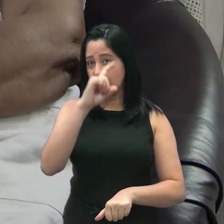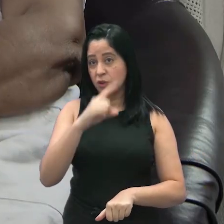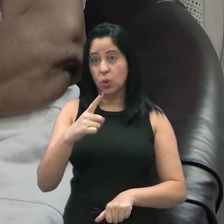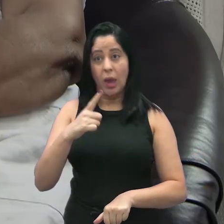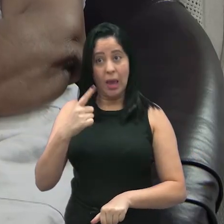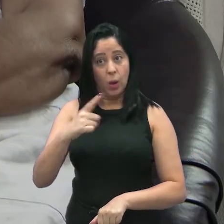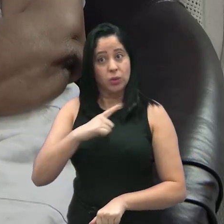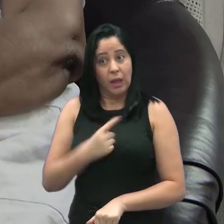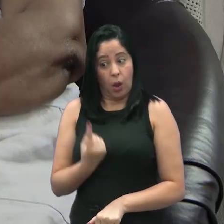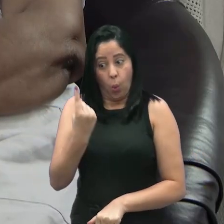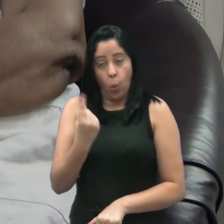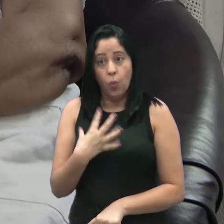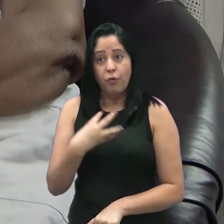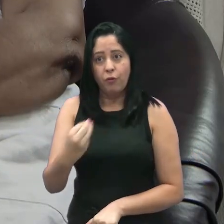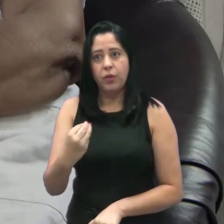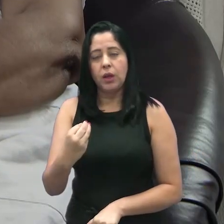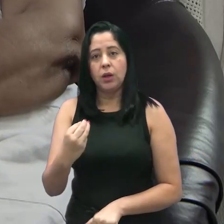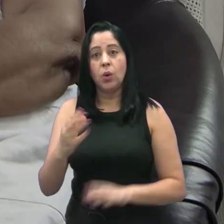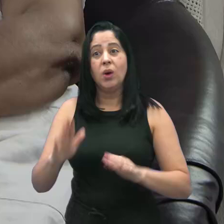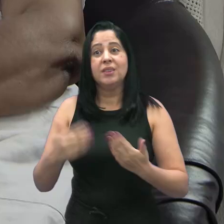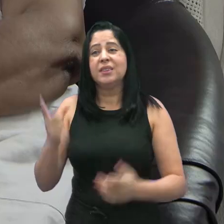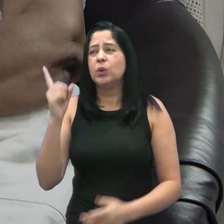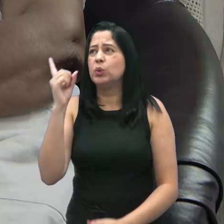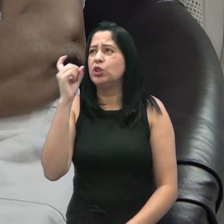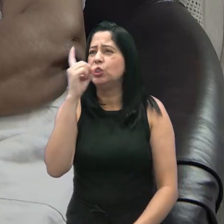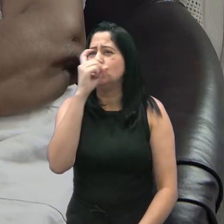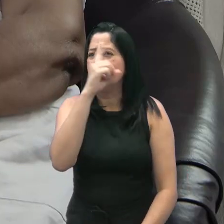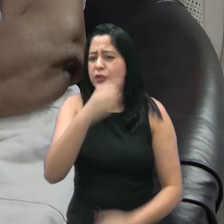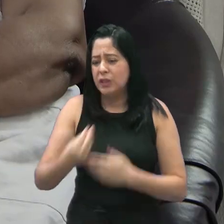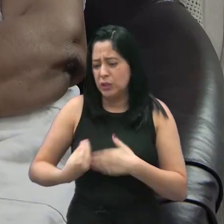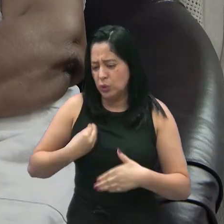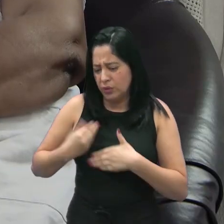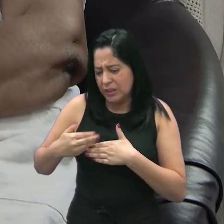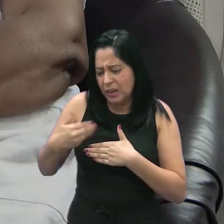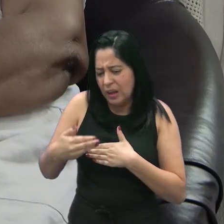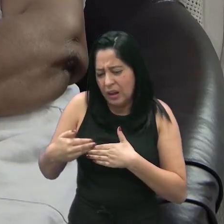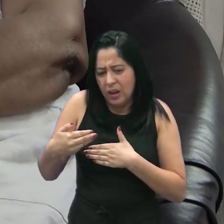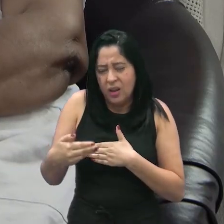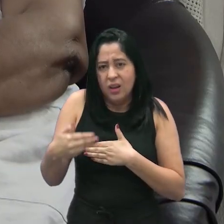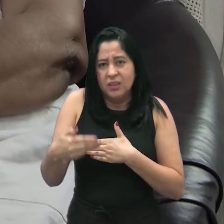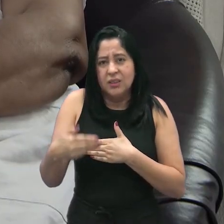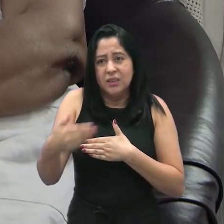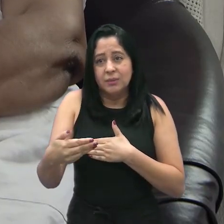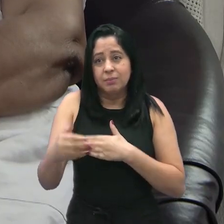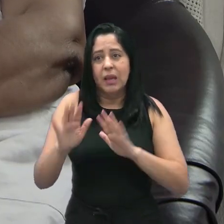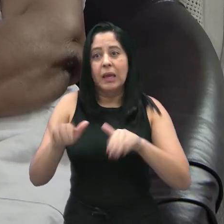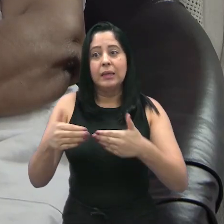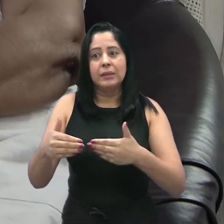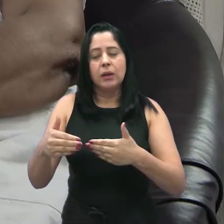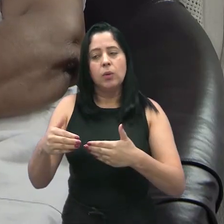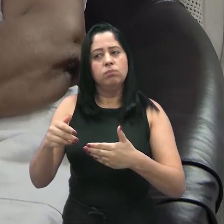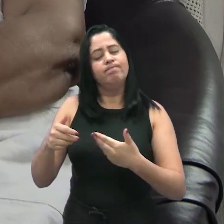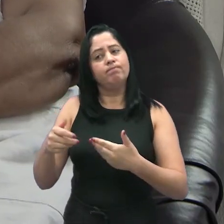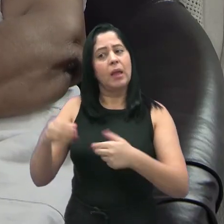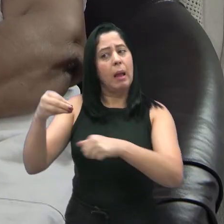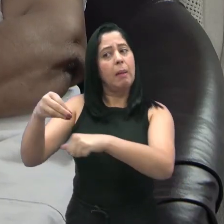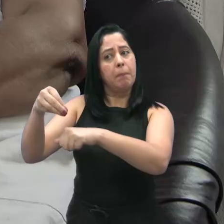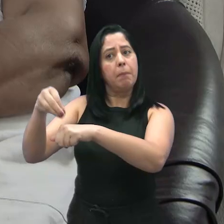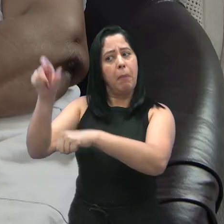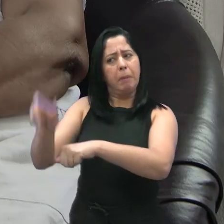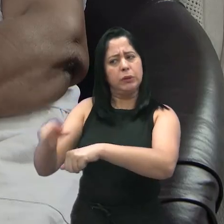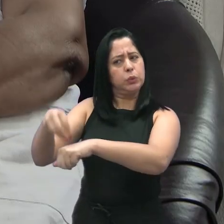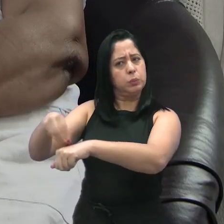único, então foi bem difícil caminhar. Aí me indicaram o ENA, onde eu vi, foi super